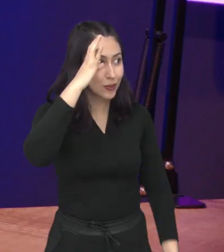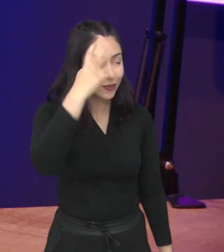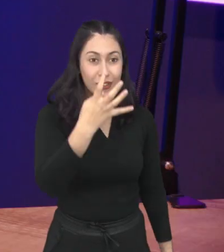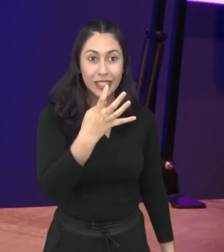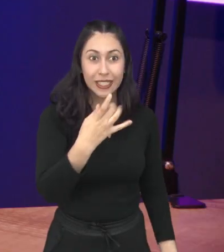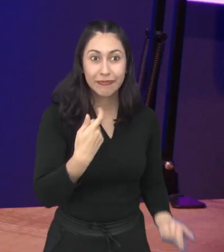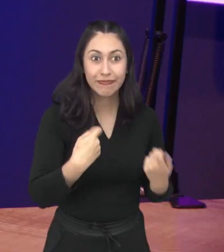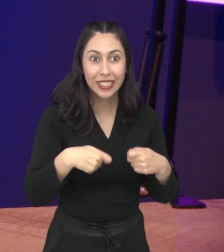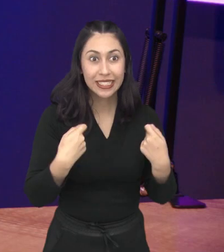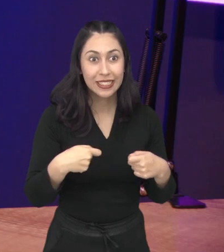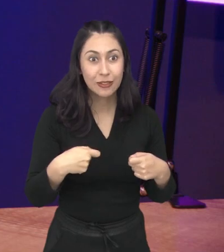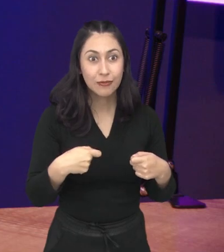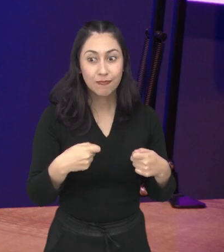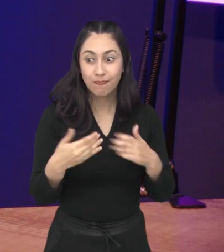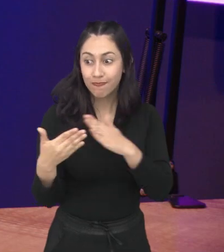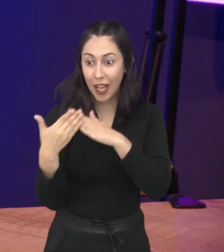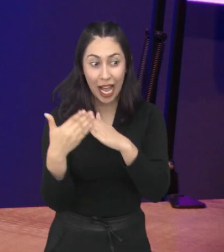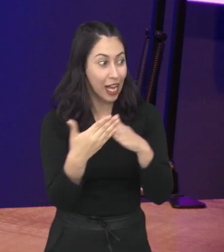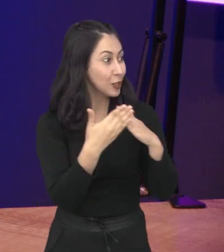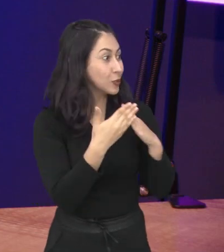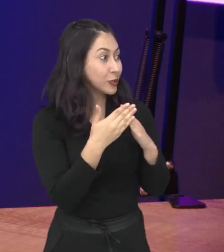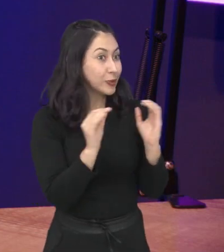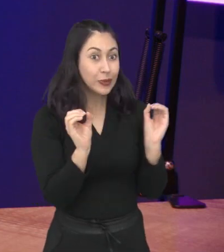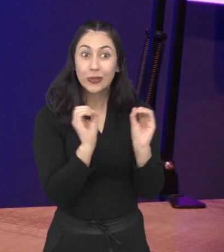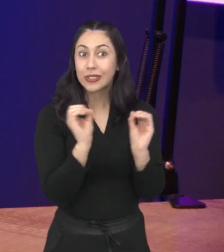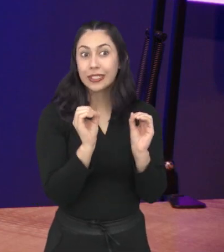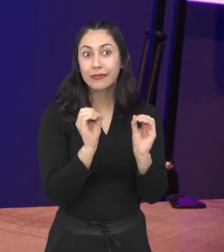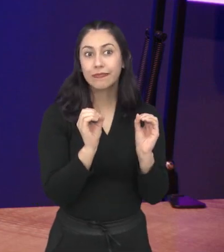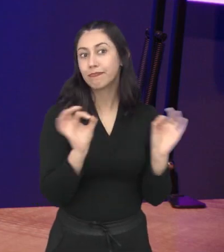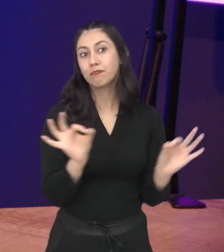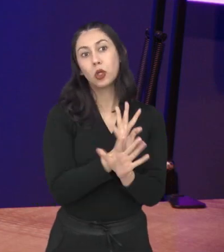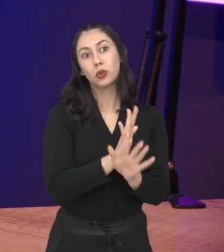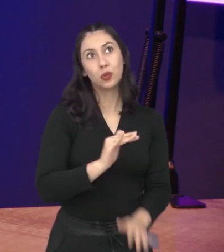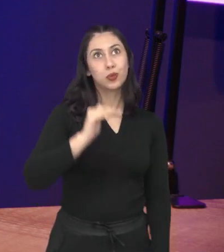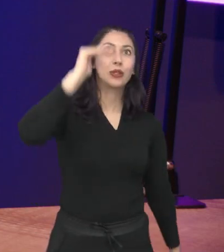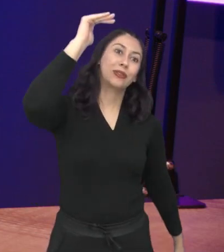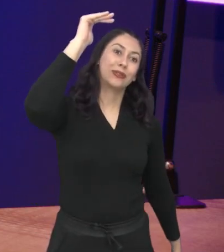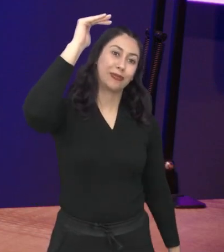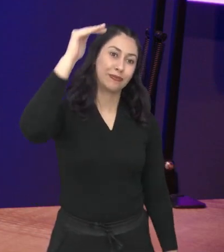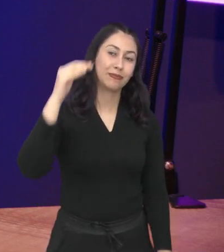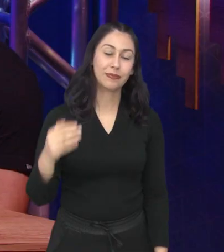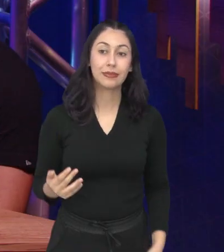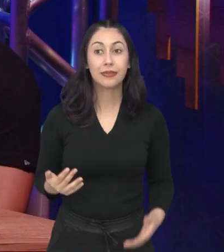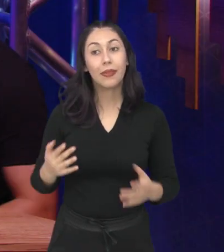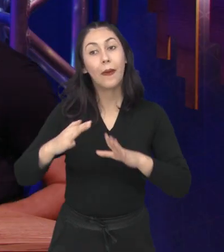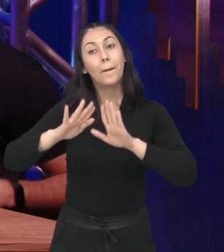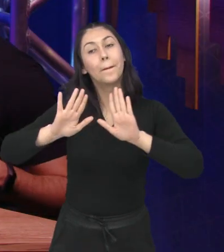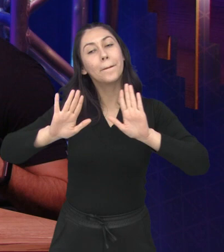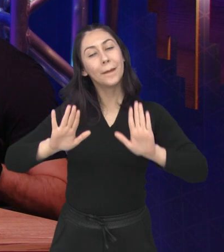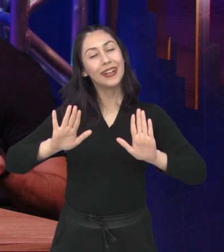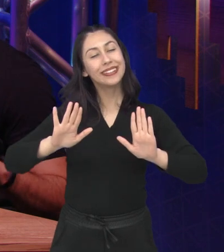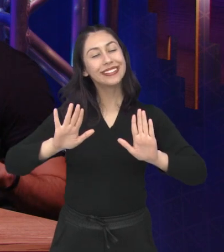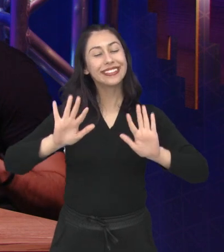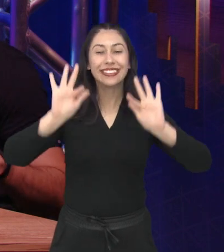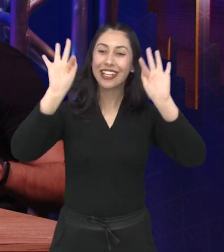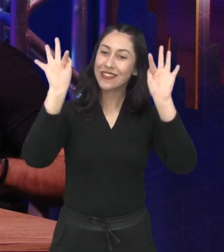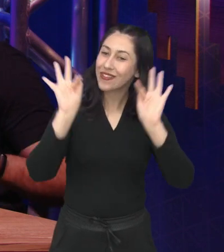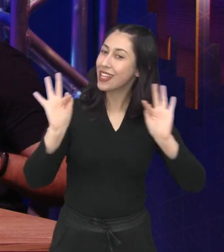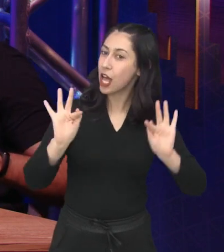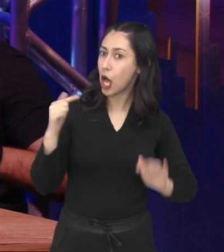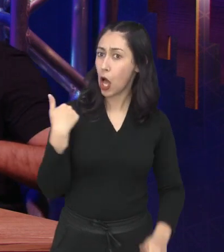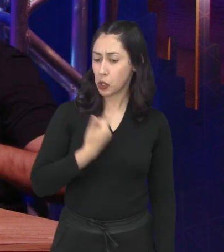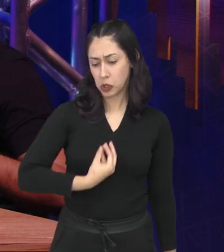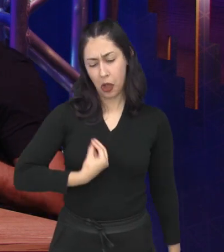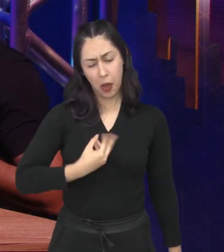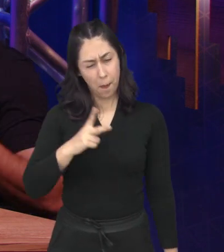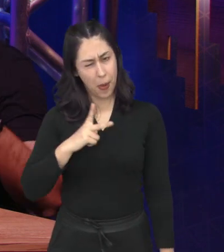Você precisa resolver, né? Muitas vezes você não vai ter o respaldo de alguém, então acho que ele virou adulto. Mas, felizmente, a gente não